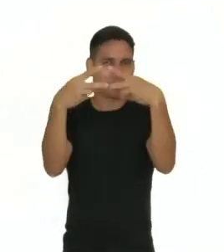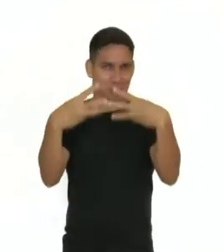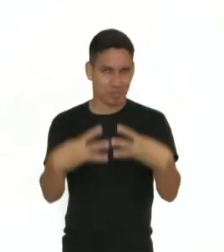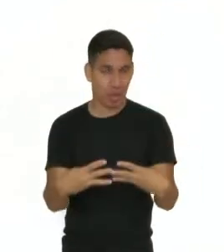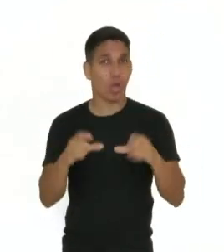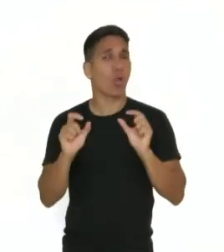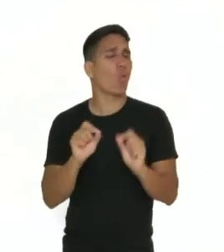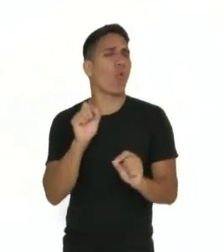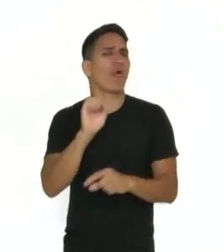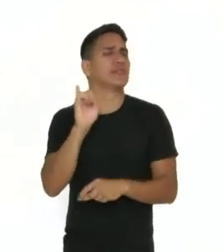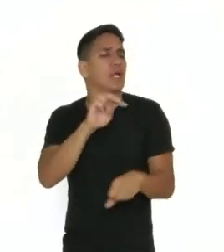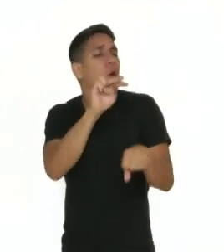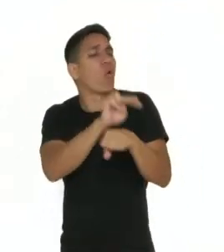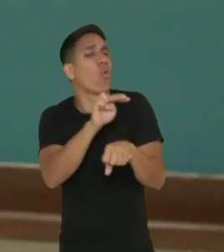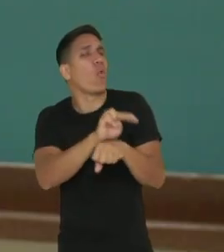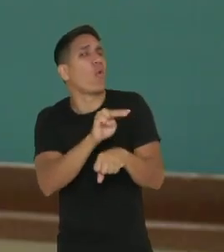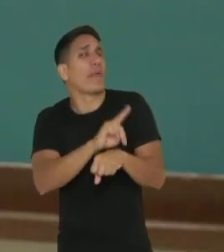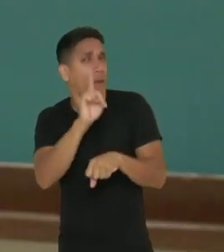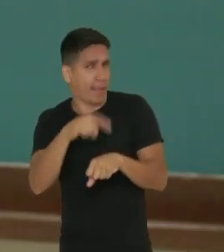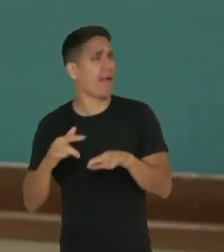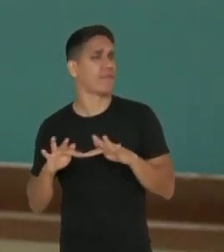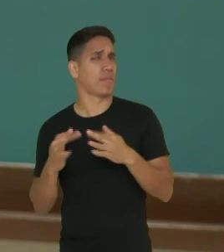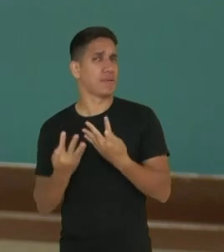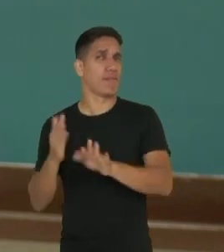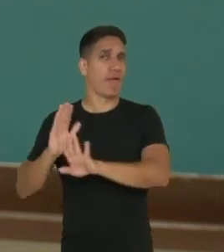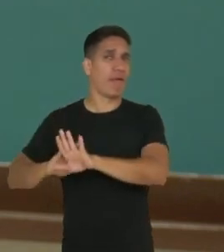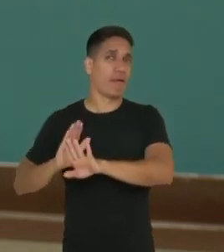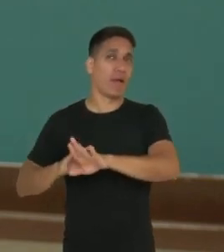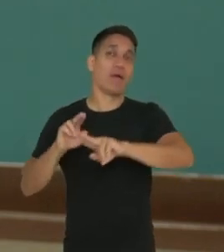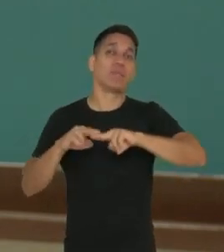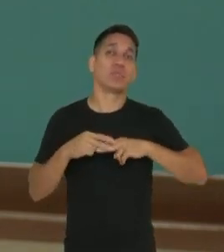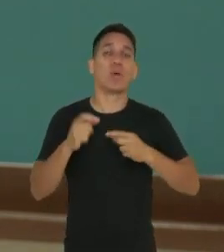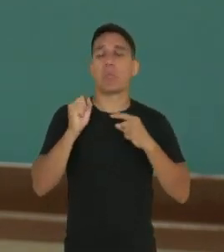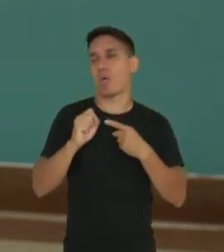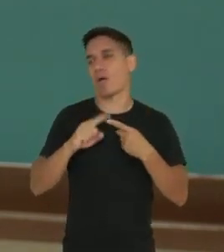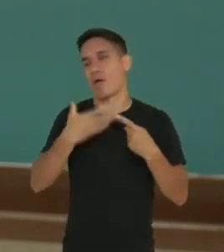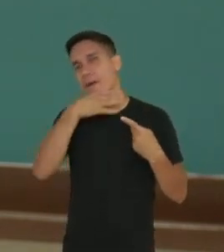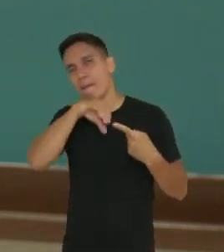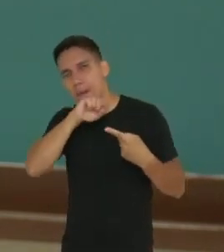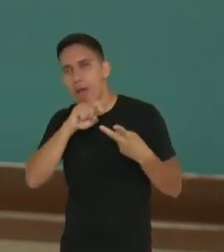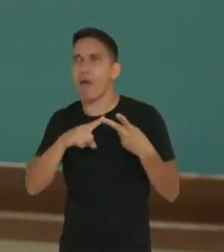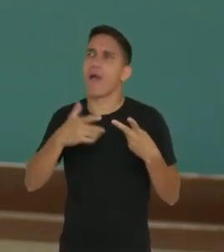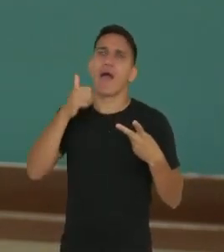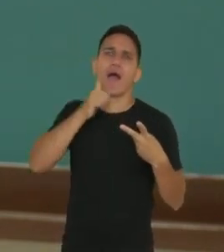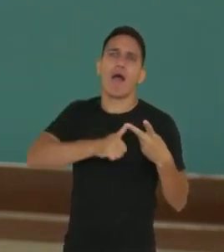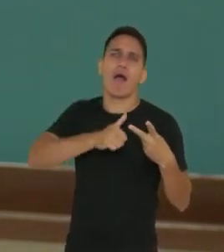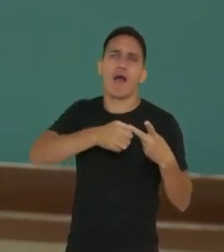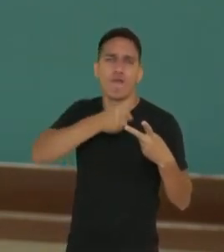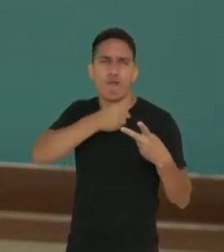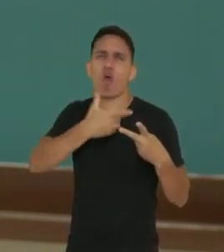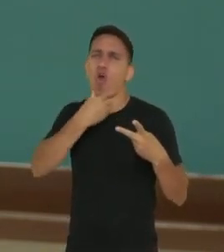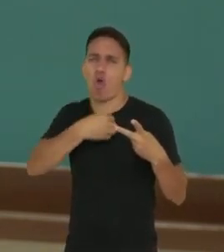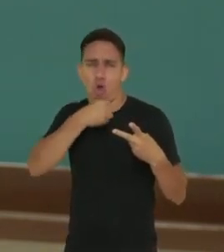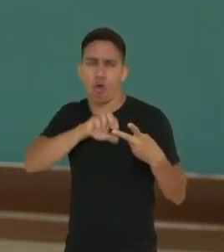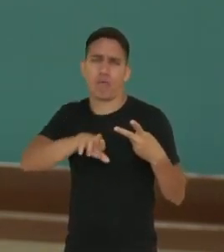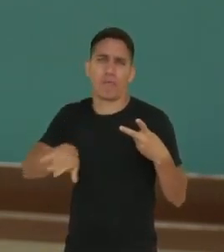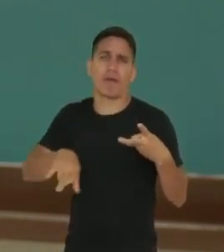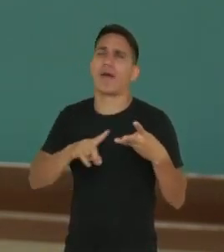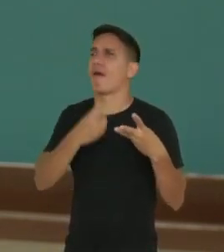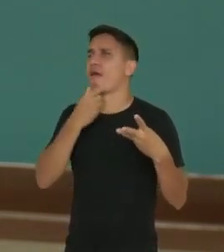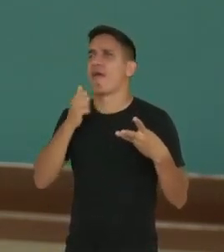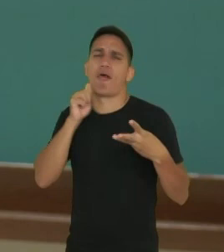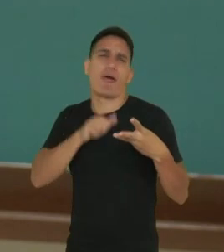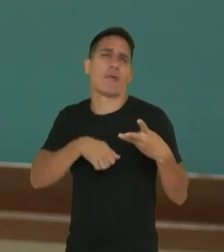quem tem esses cuidados geralmente são os nossos familiares, né? Que são os pais, avós, irmãos, né? Então, inicialmente a gente